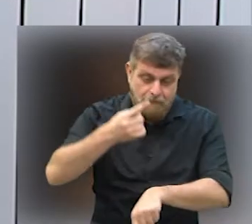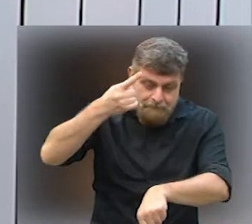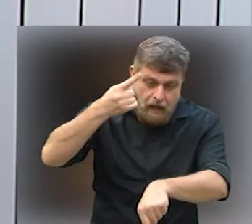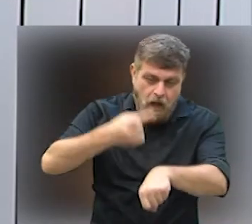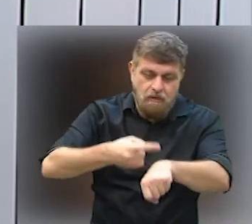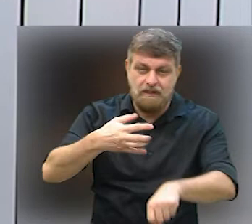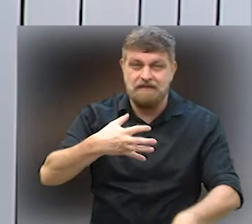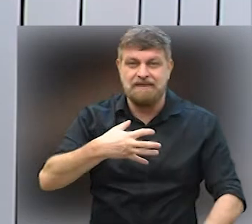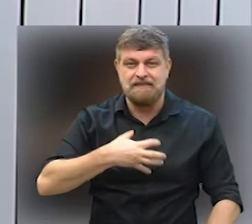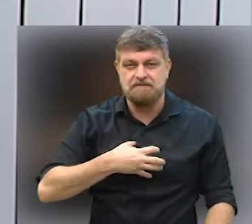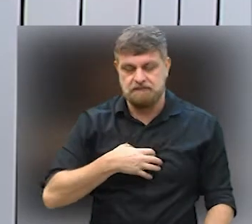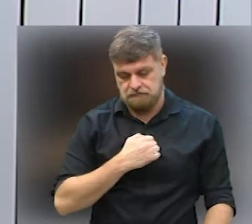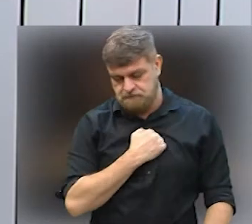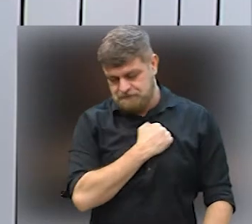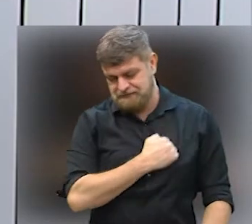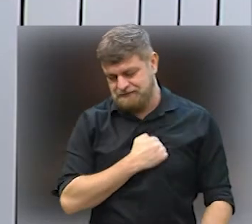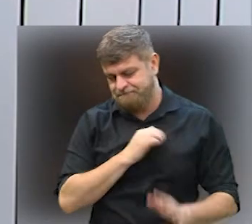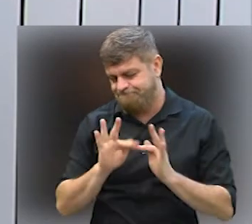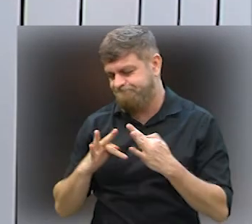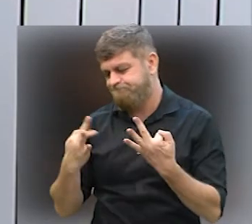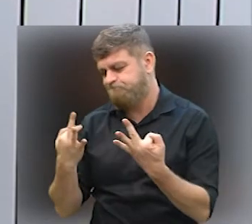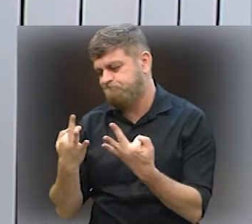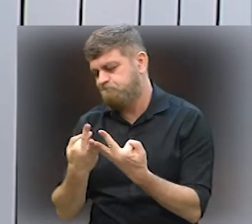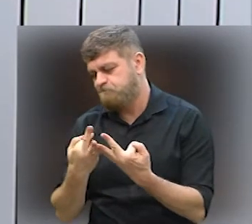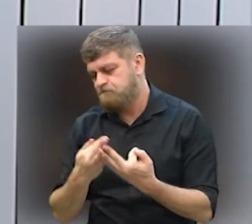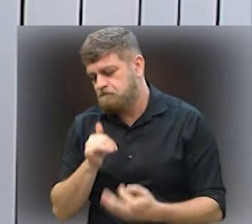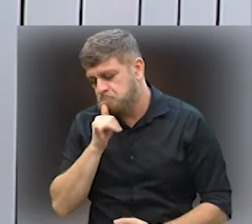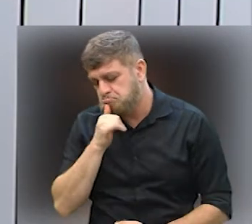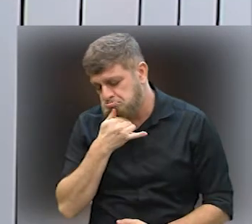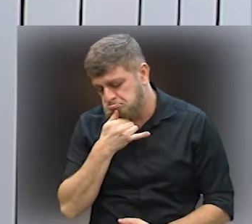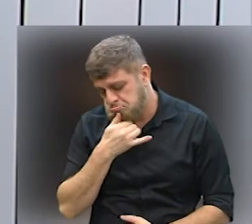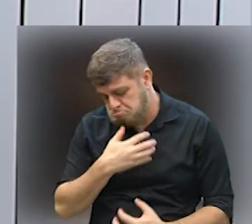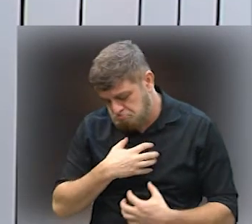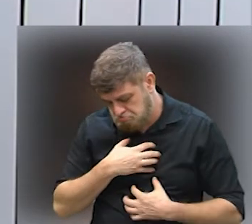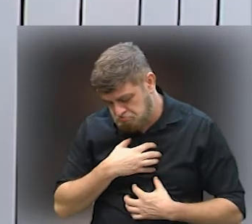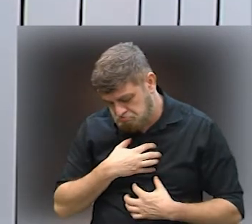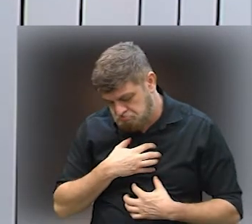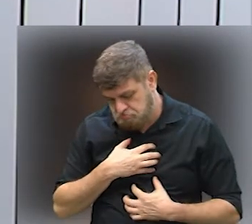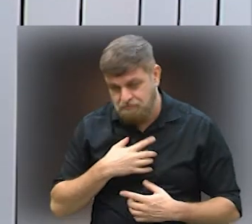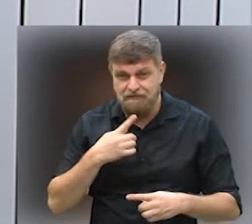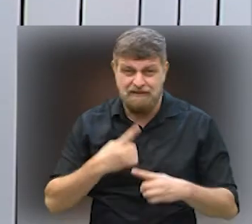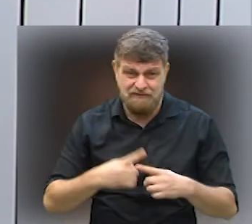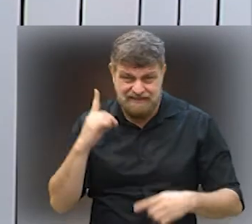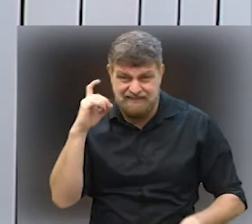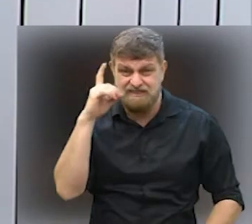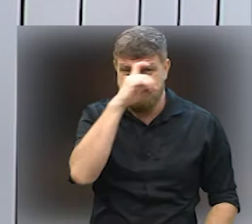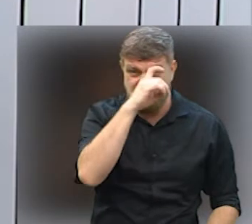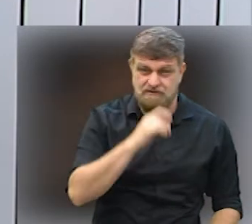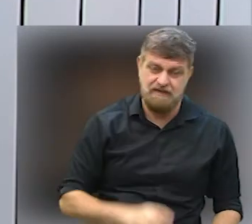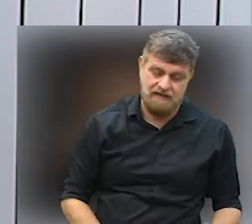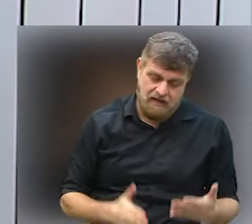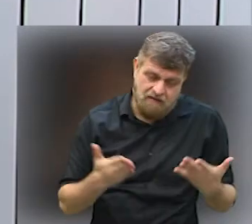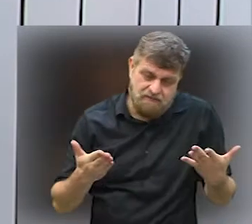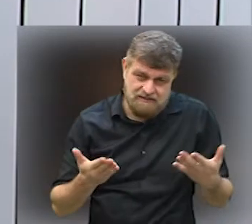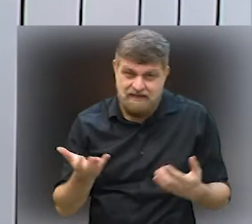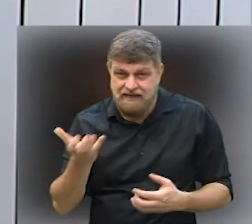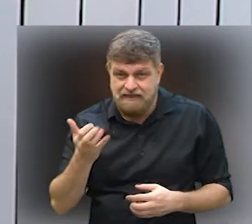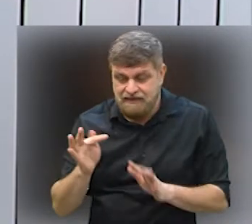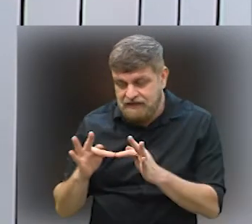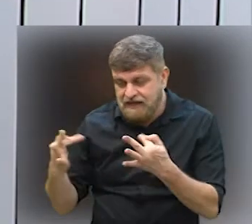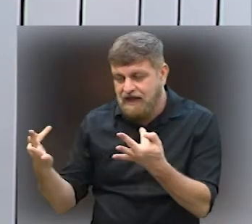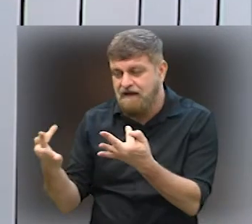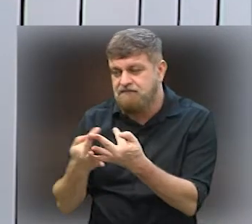momento que você sentiu saudade da família, que foi um momento de tristeza. Claro, você está passando por dificuldades, é óbvio que você queria